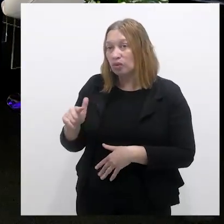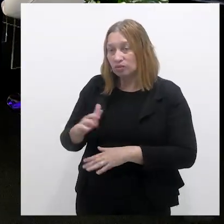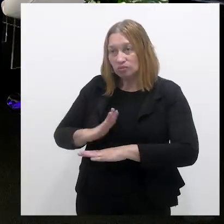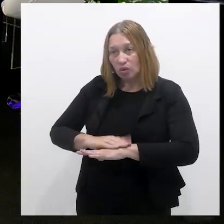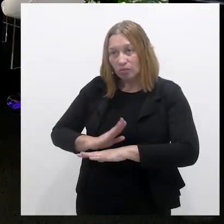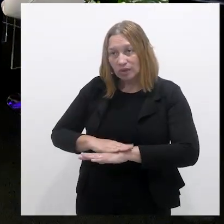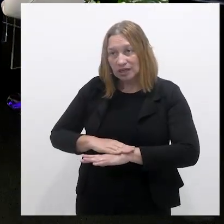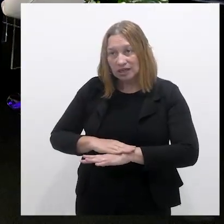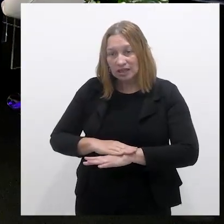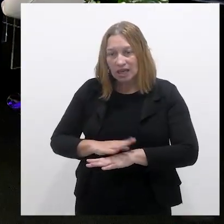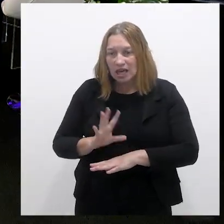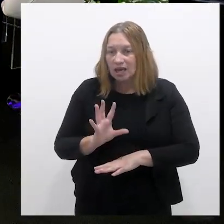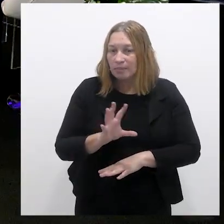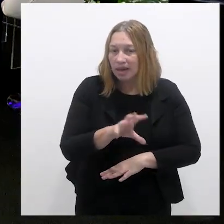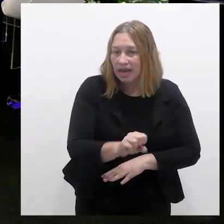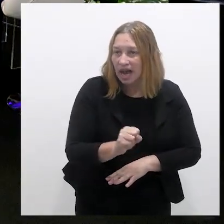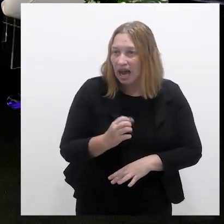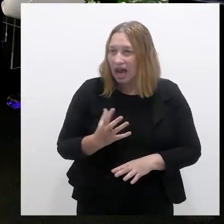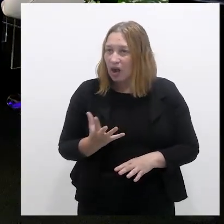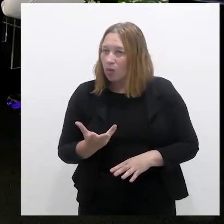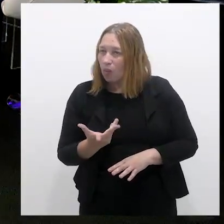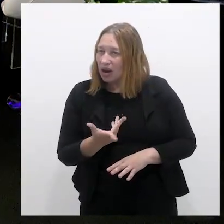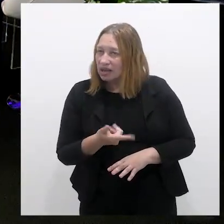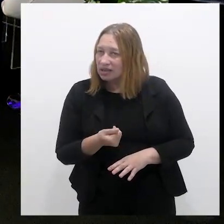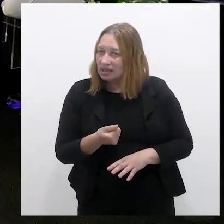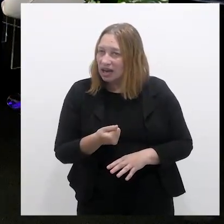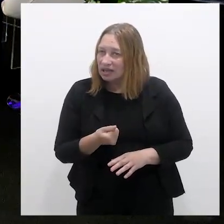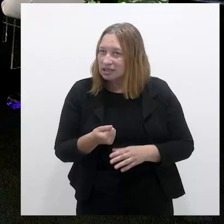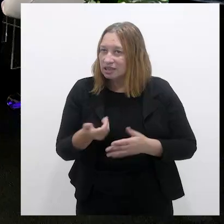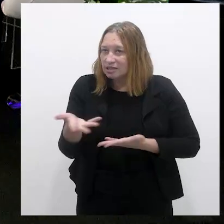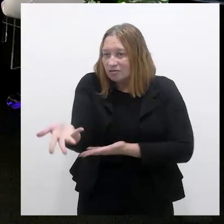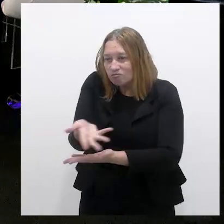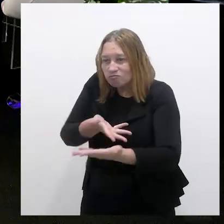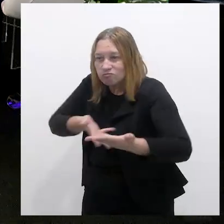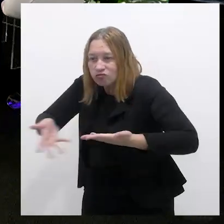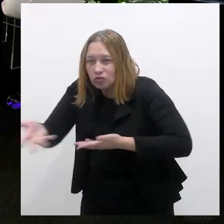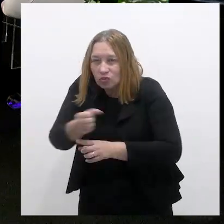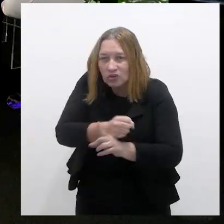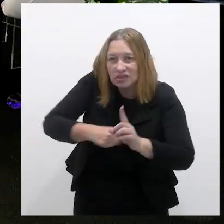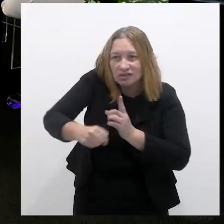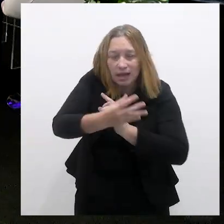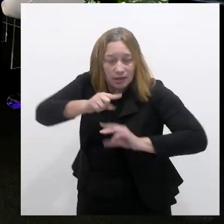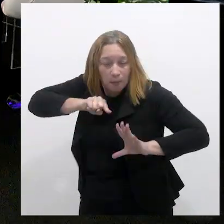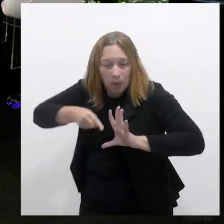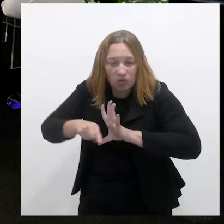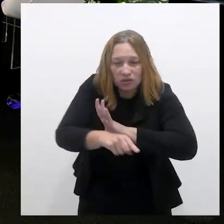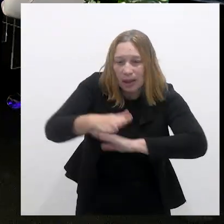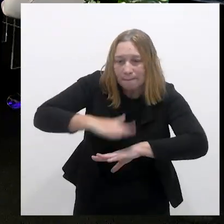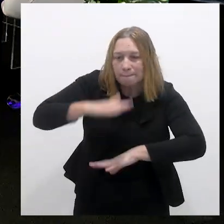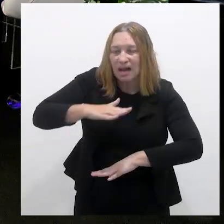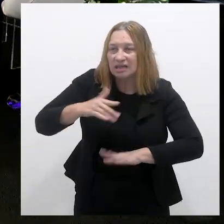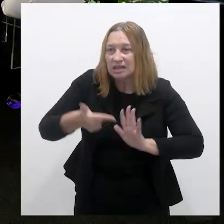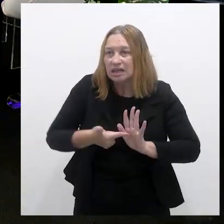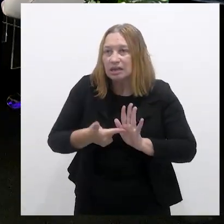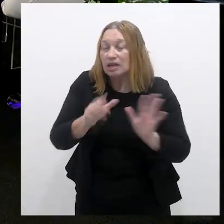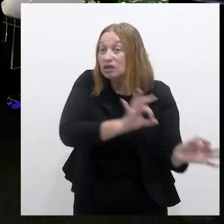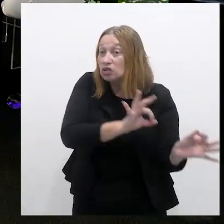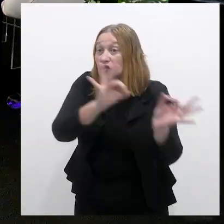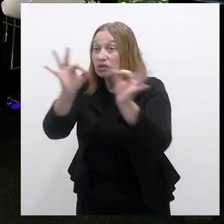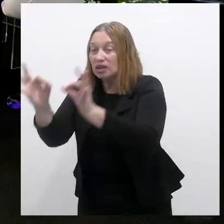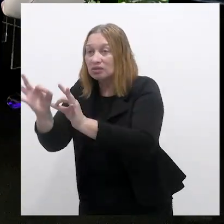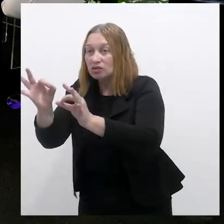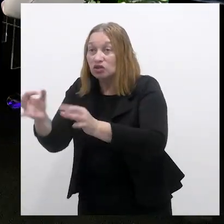nosso próximo passo é pegar essa qualidade e ter a interlocução com a sociedade cada vez mais e mais e